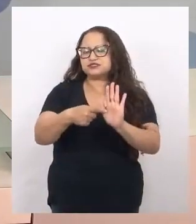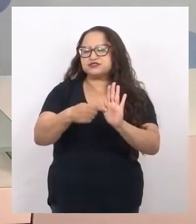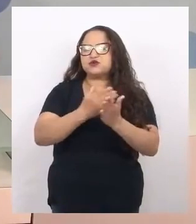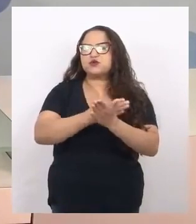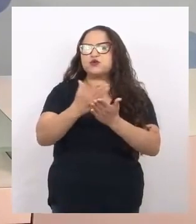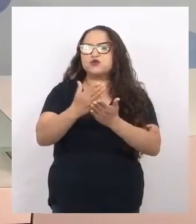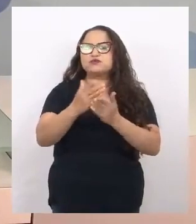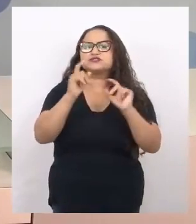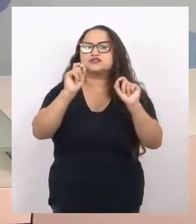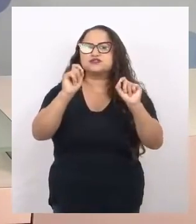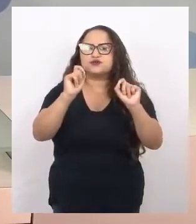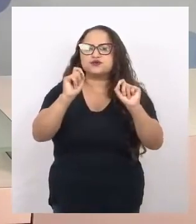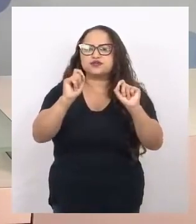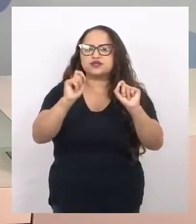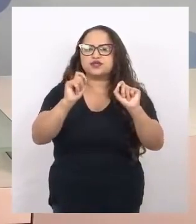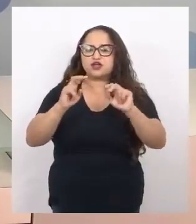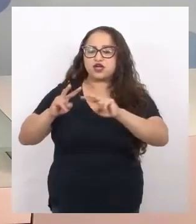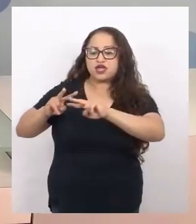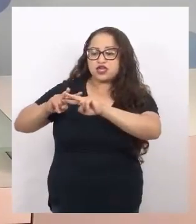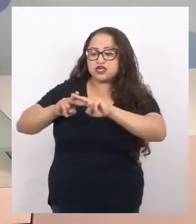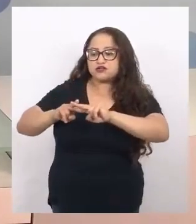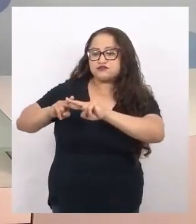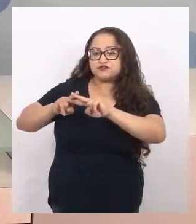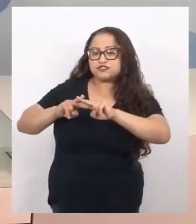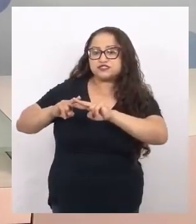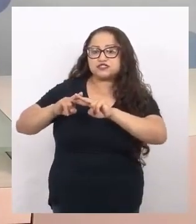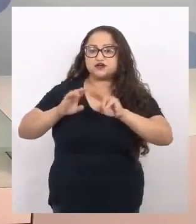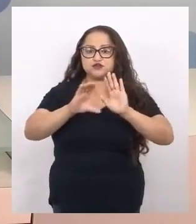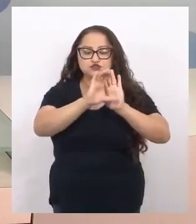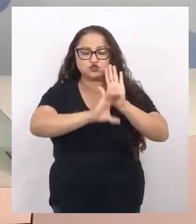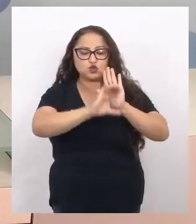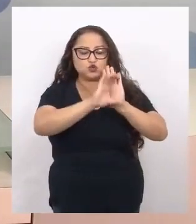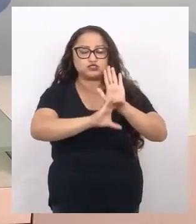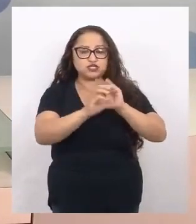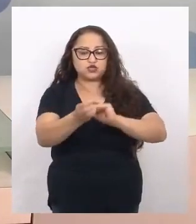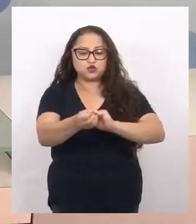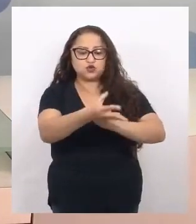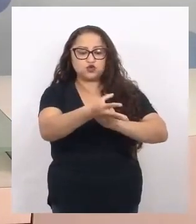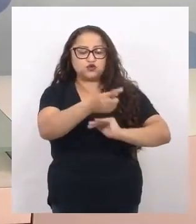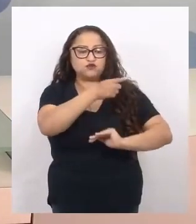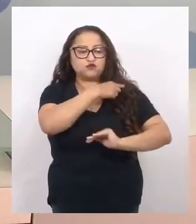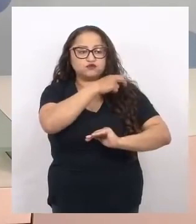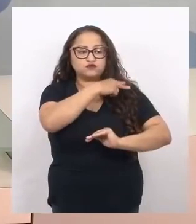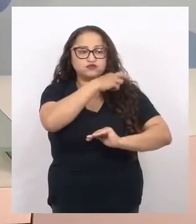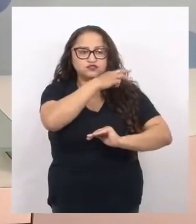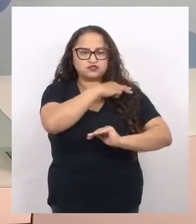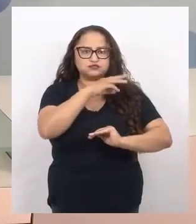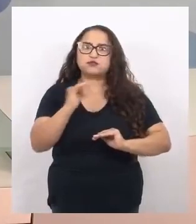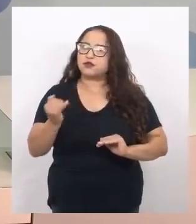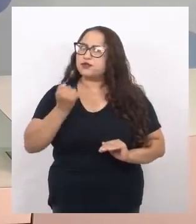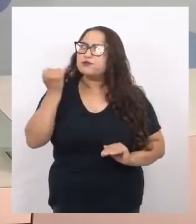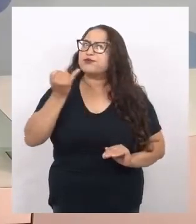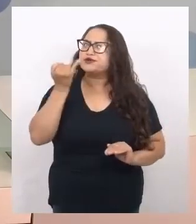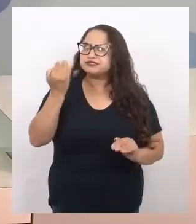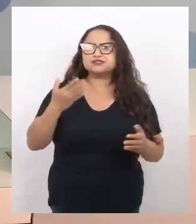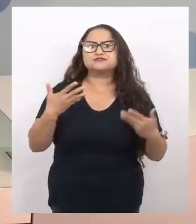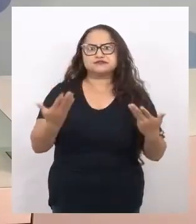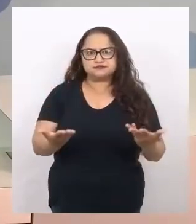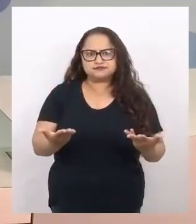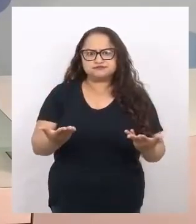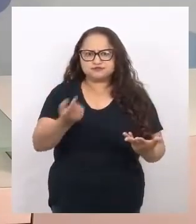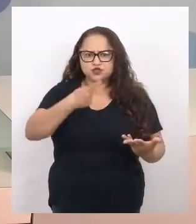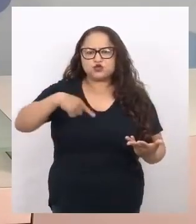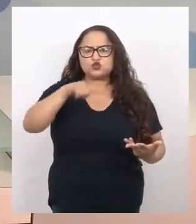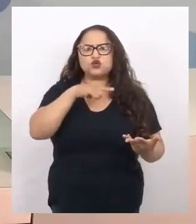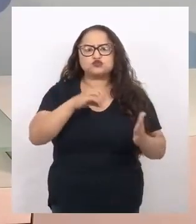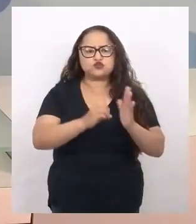com algumas revisões de conceito do novo ensino médio, porque esses conceitos vão ser muito importantes na hora da atribuição, é claro. Sim. Eles são o nosso novo